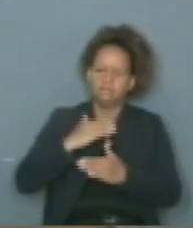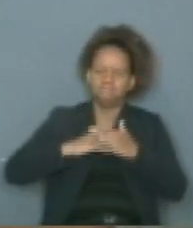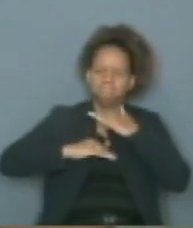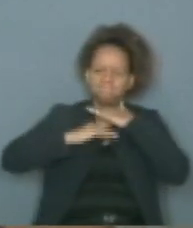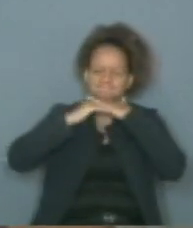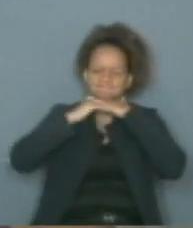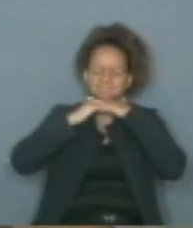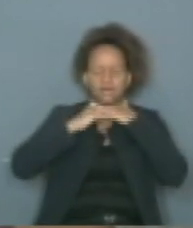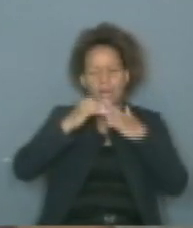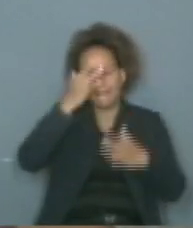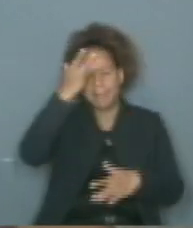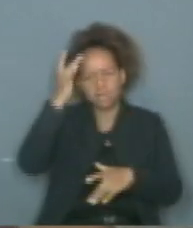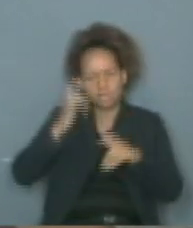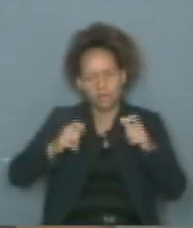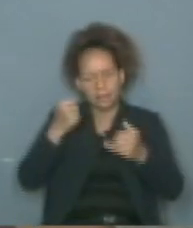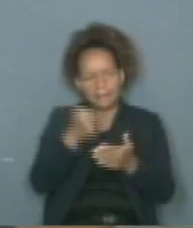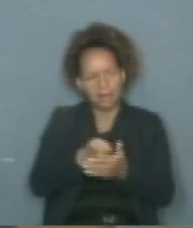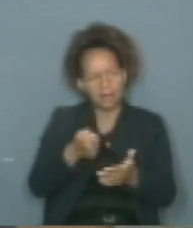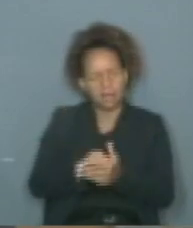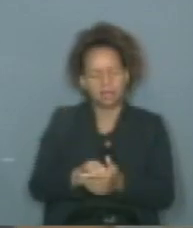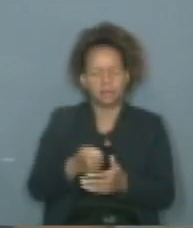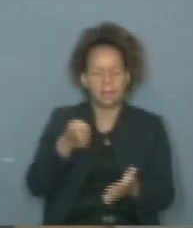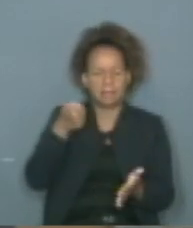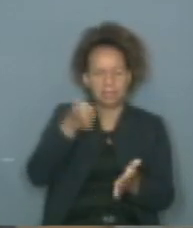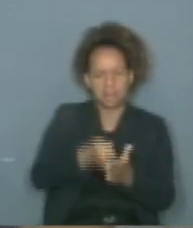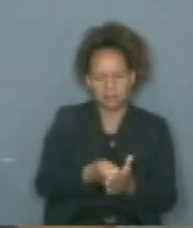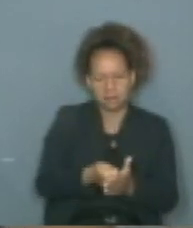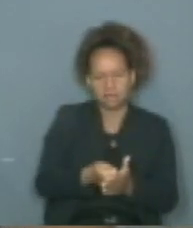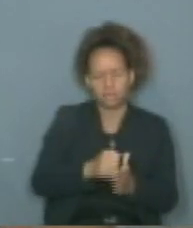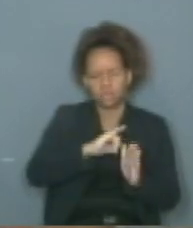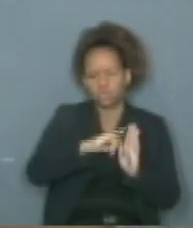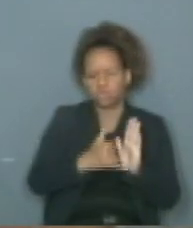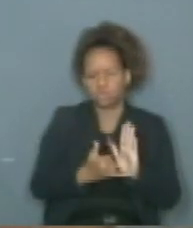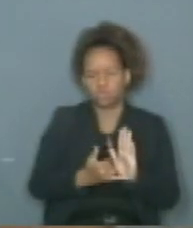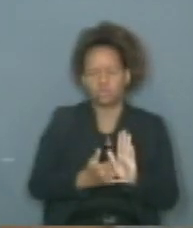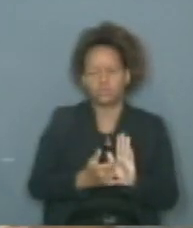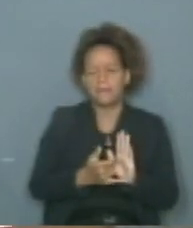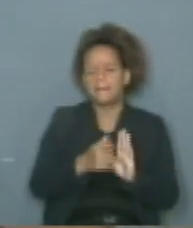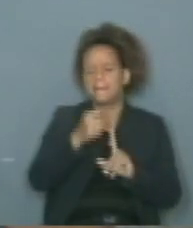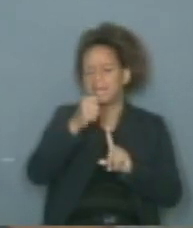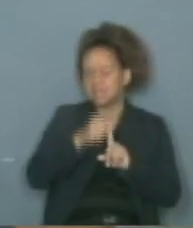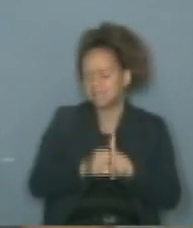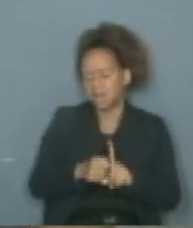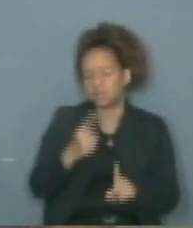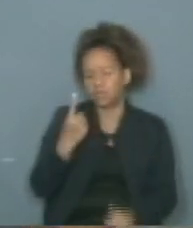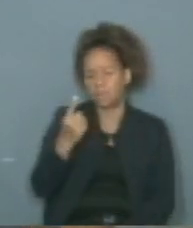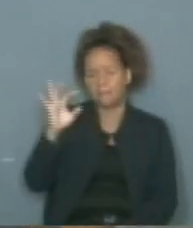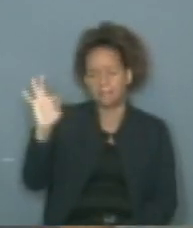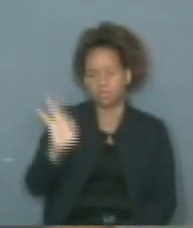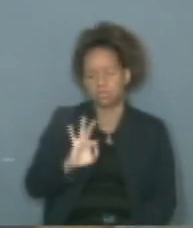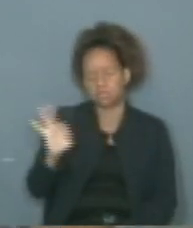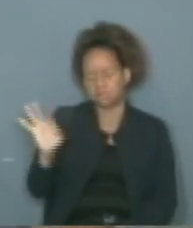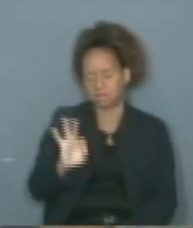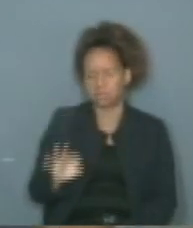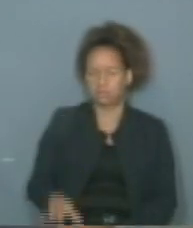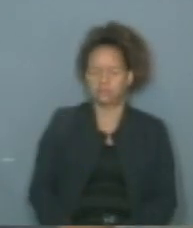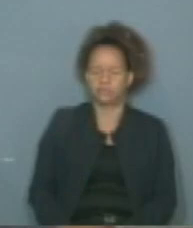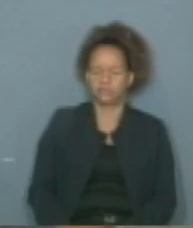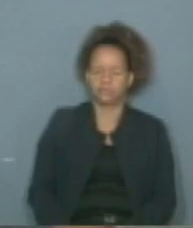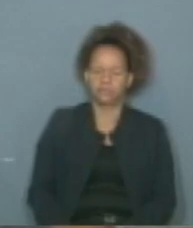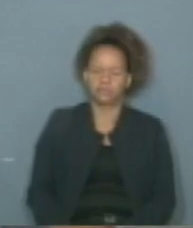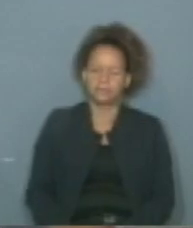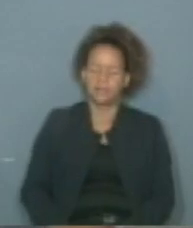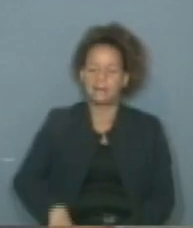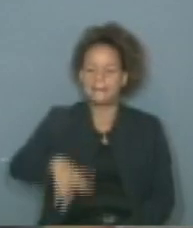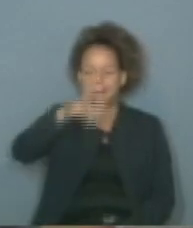sufocar o contribuinte com a aplicação de juros mensais de 1%. É como se